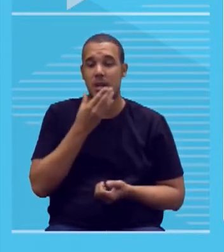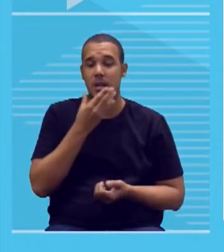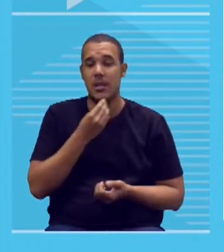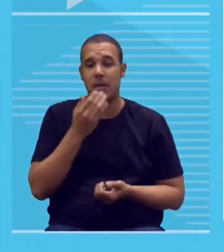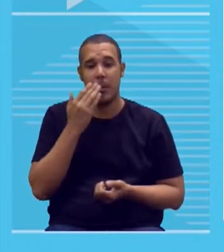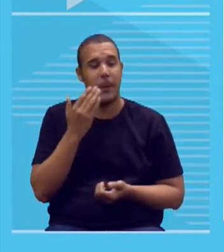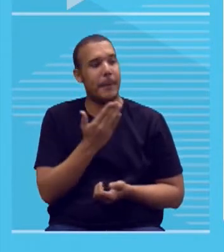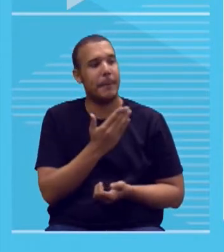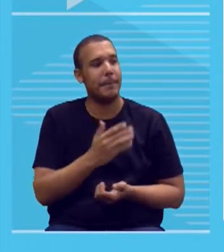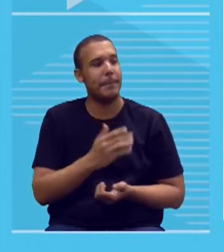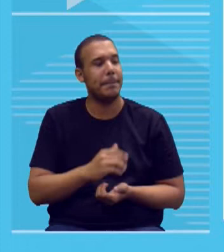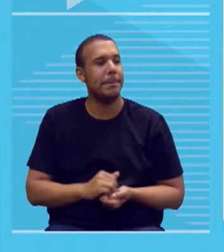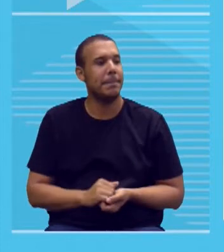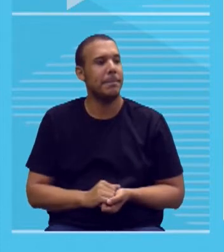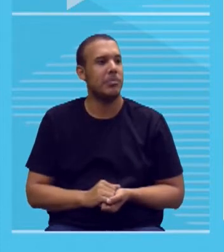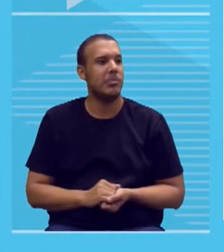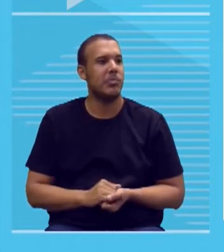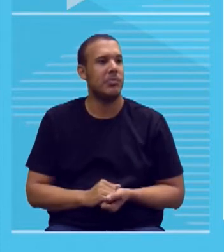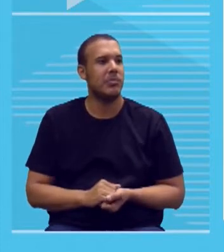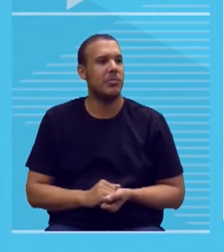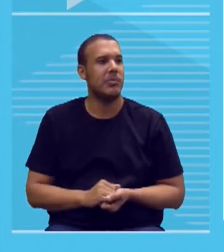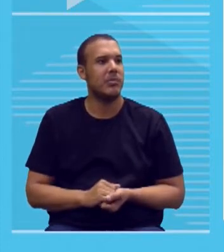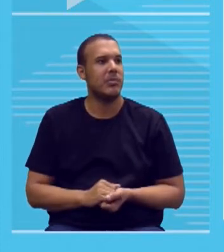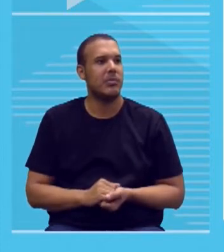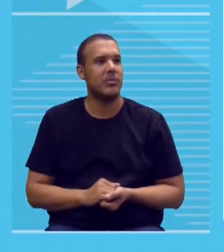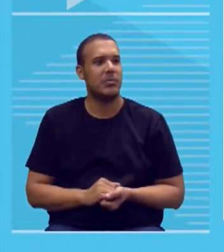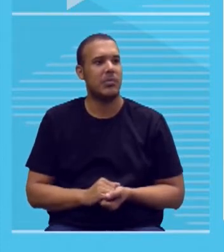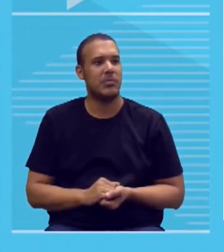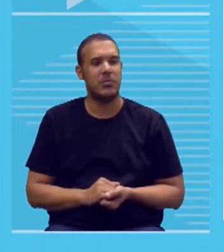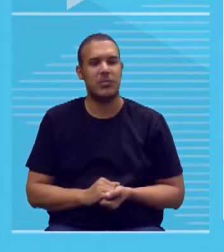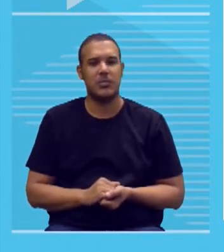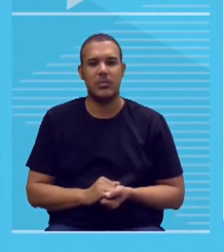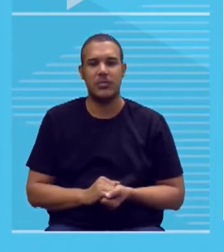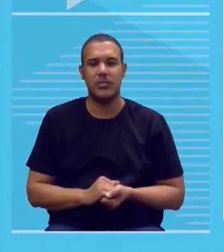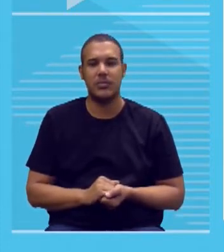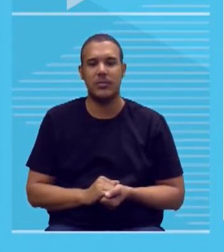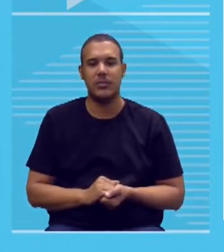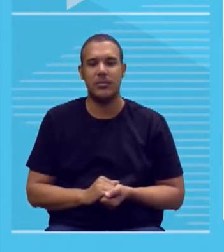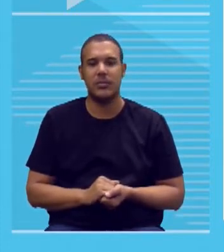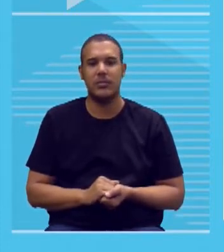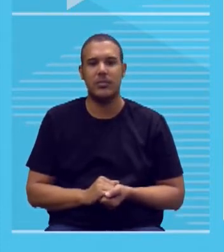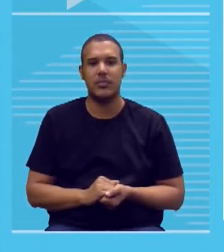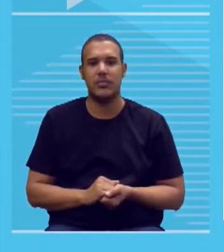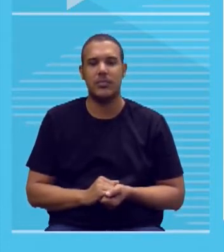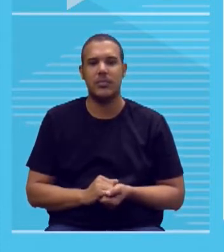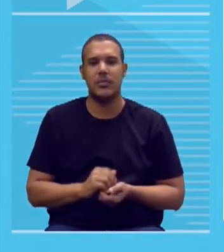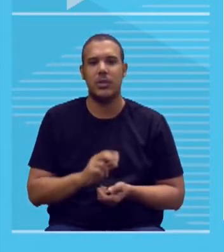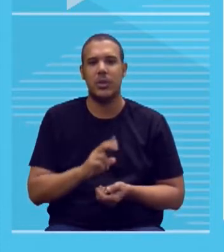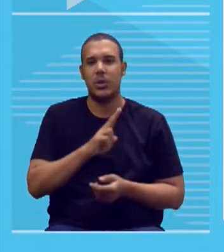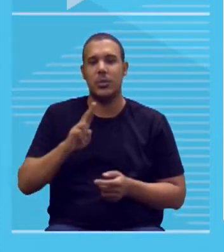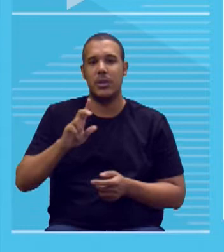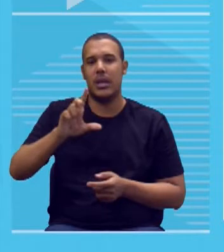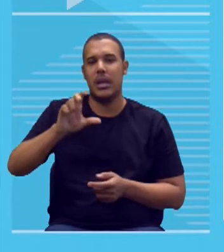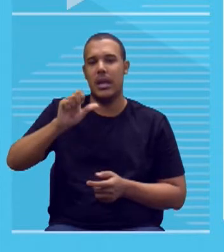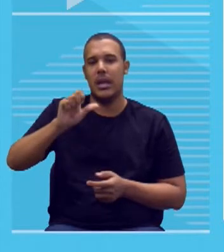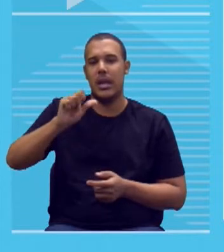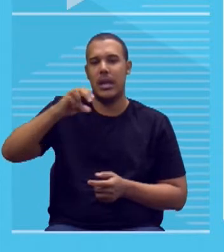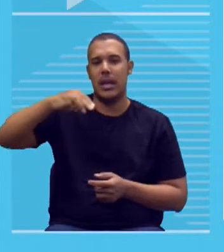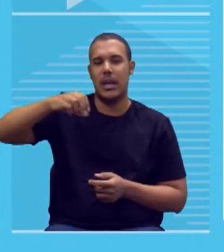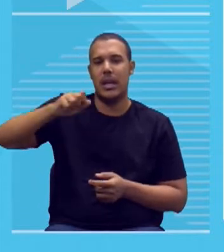ele é o nome dele tá nem aí nome dele é Mark